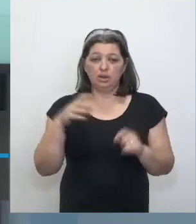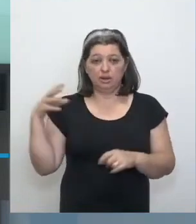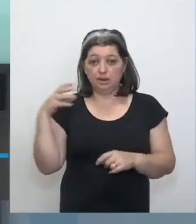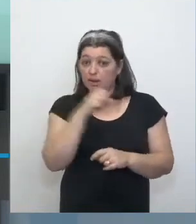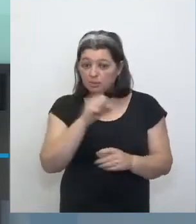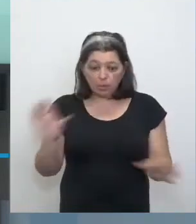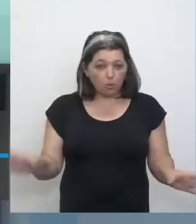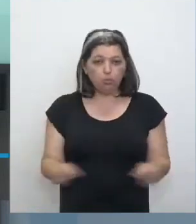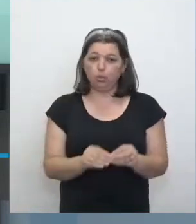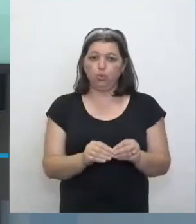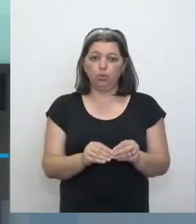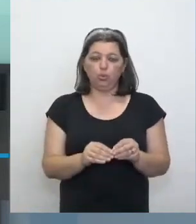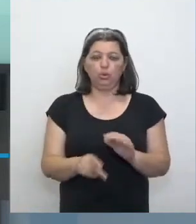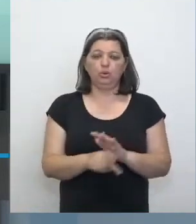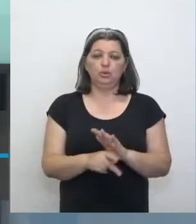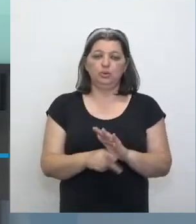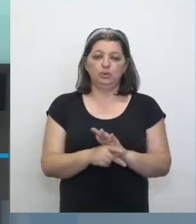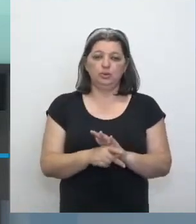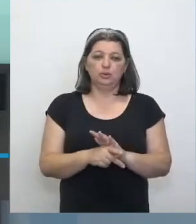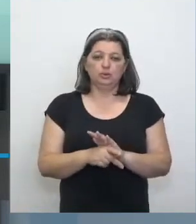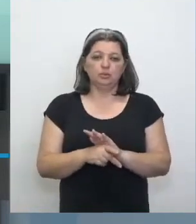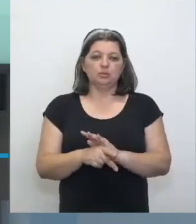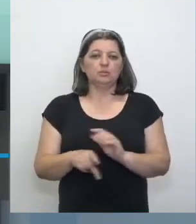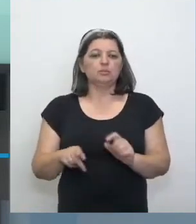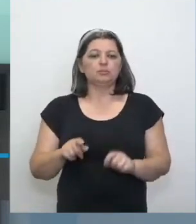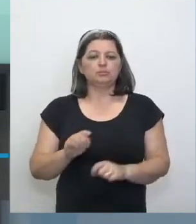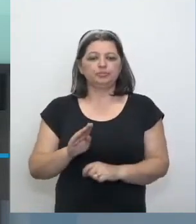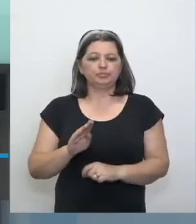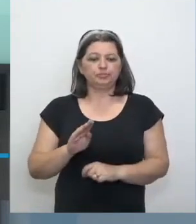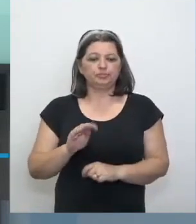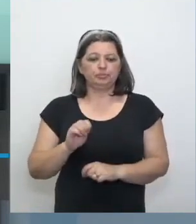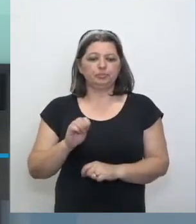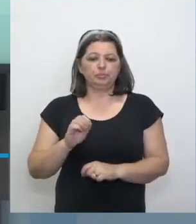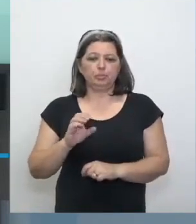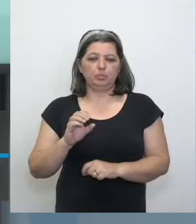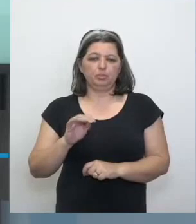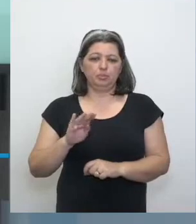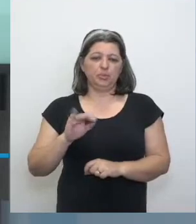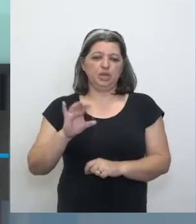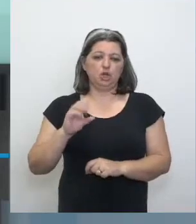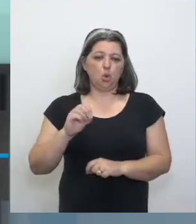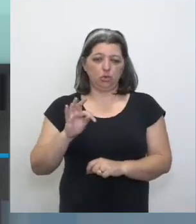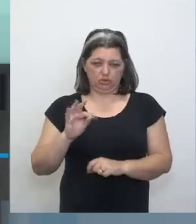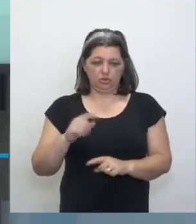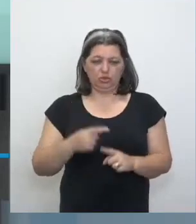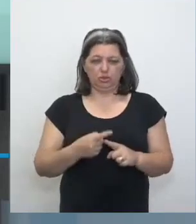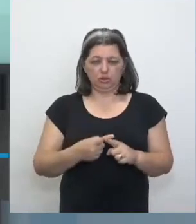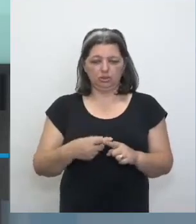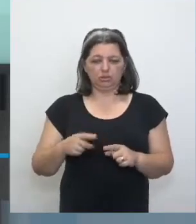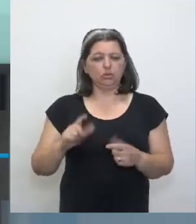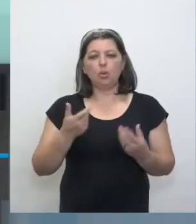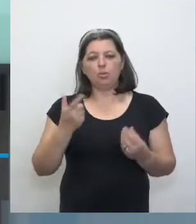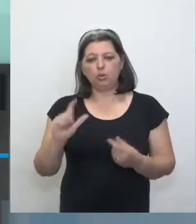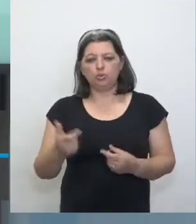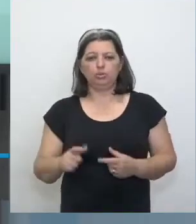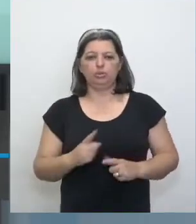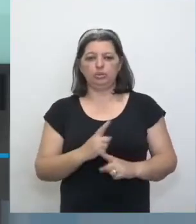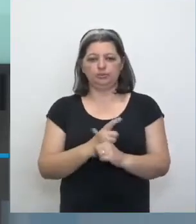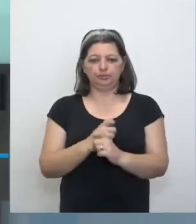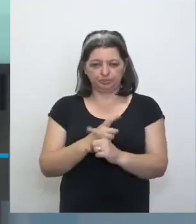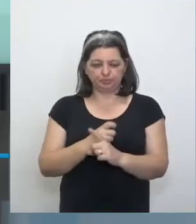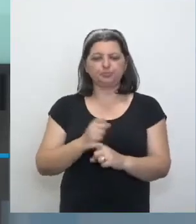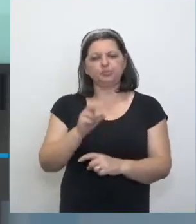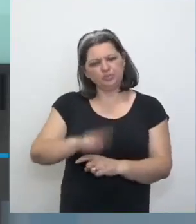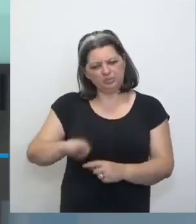polinômio, que é o dispositivo de Briot-Ruffini. Então, é isso que eu vou mostrar hoje, como diminuir o grau de um polinômio, que você pode usar para